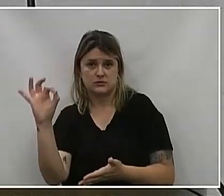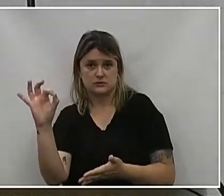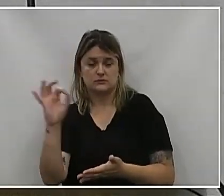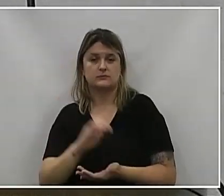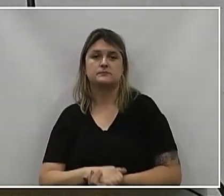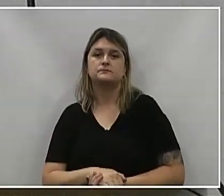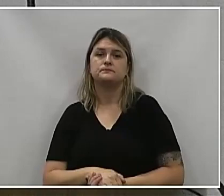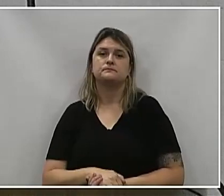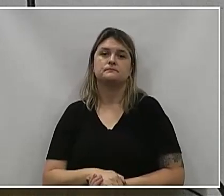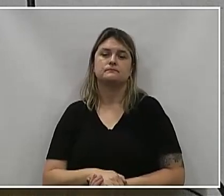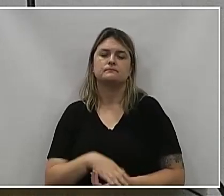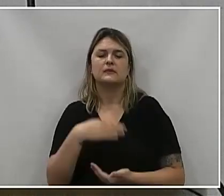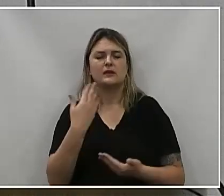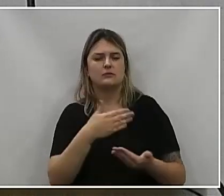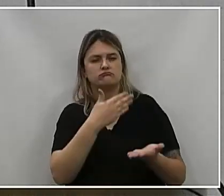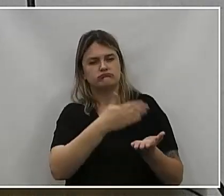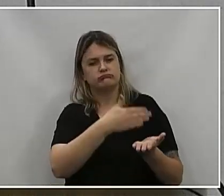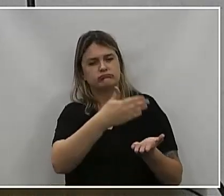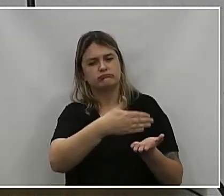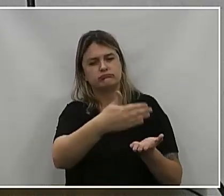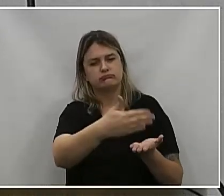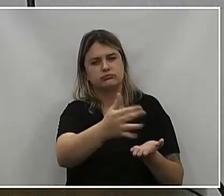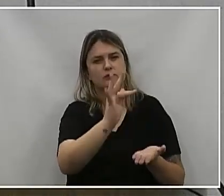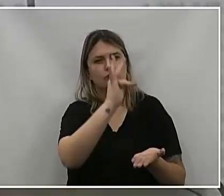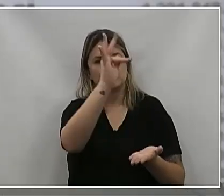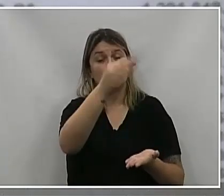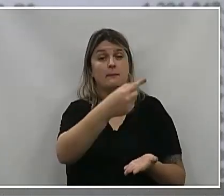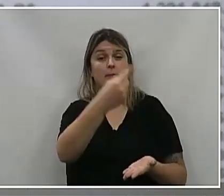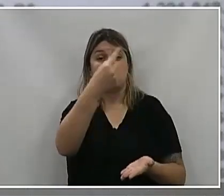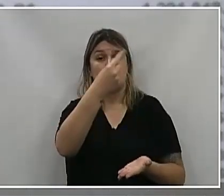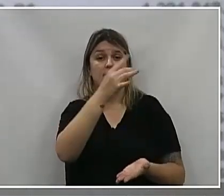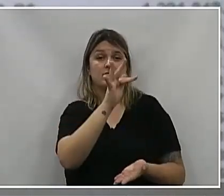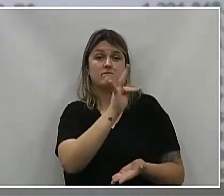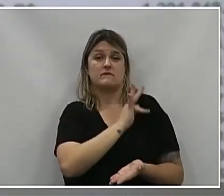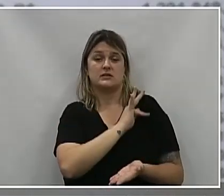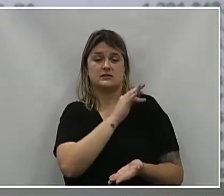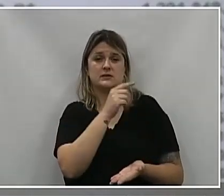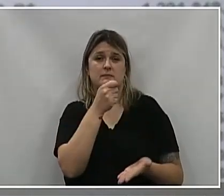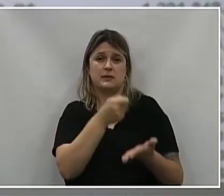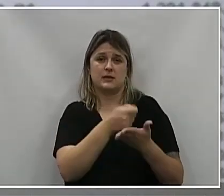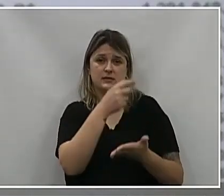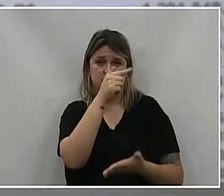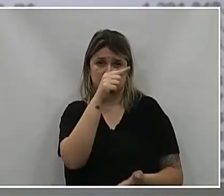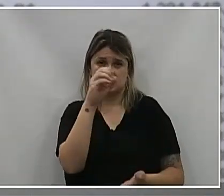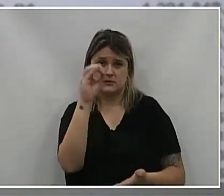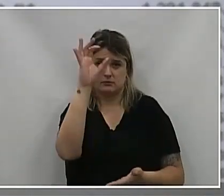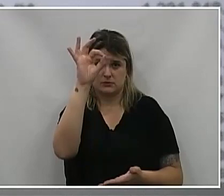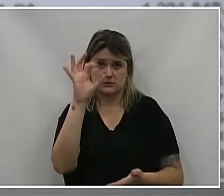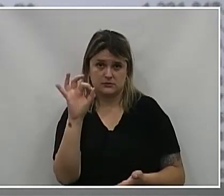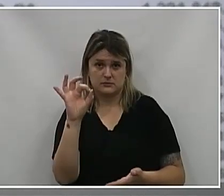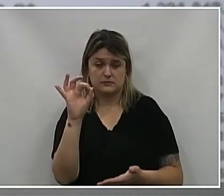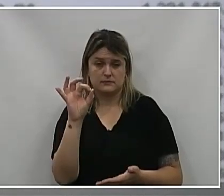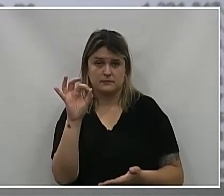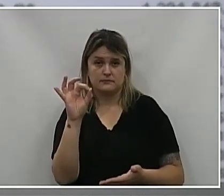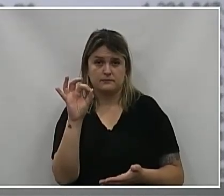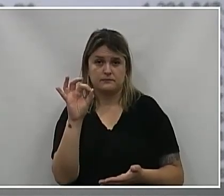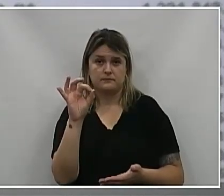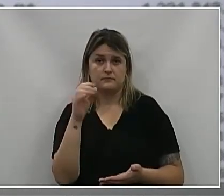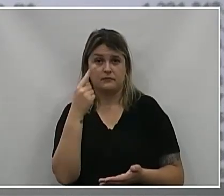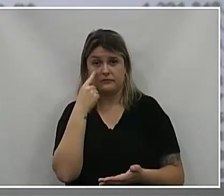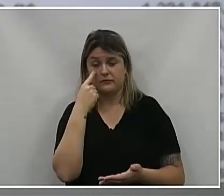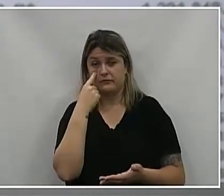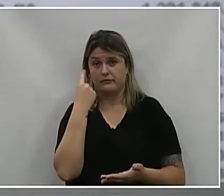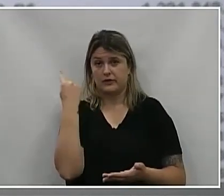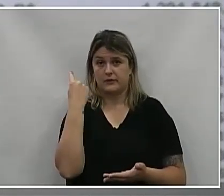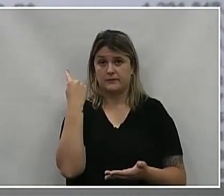parcela. Nessa projeção, então, na primeira fase, pagando 70% apenas do valor, e aí vejo